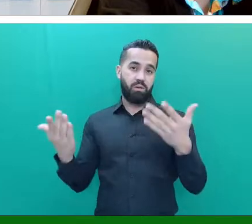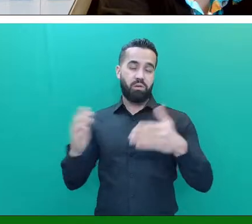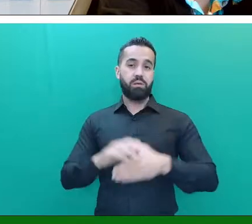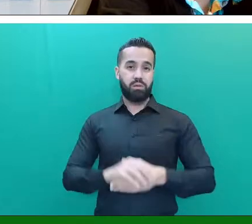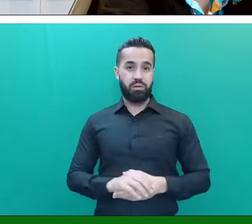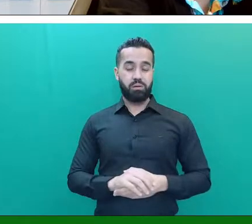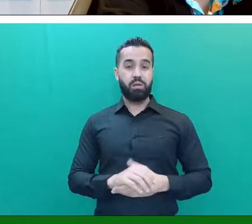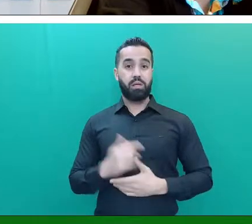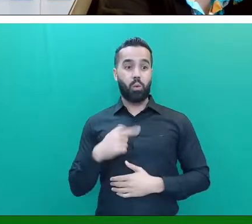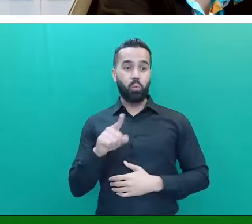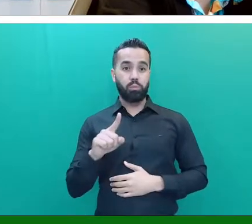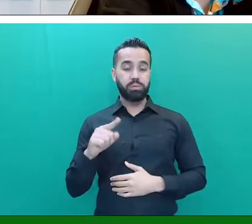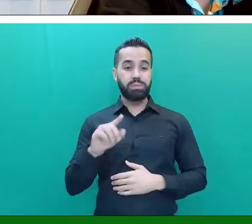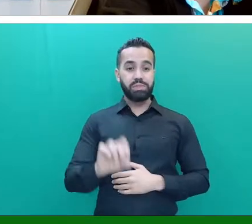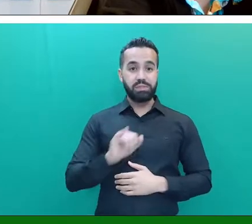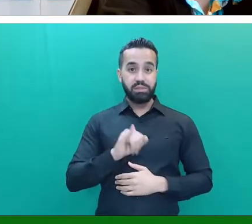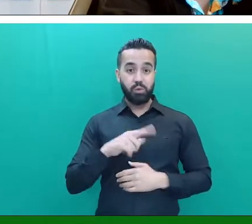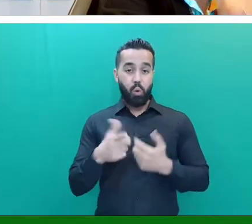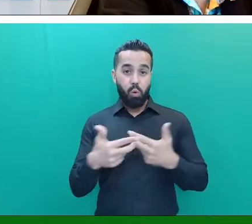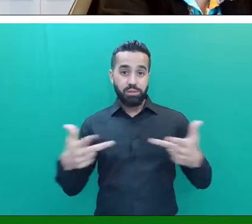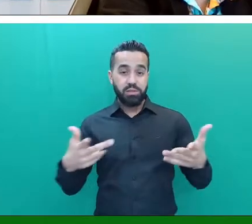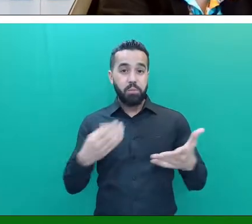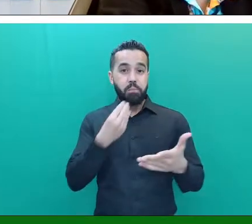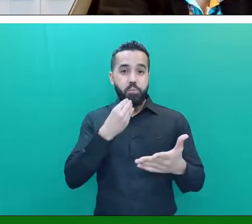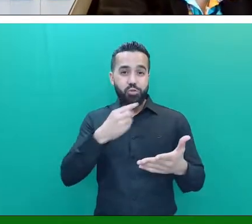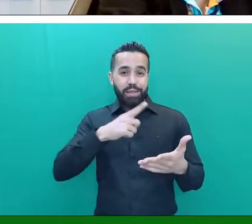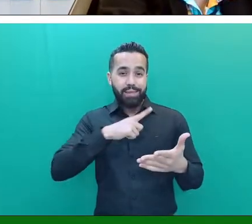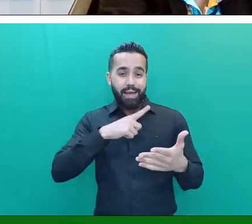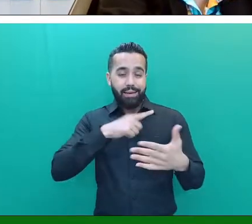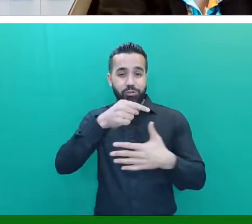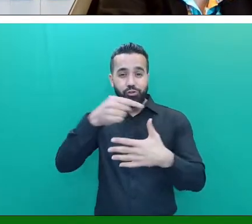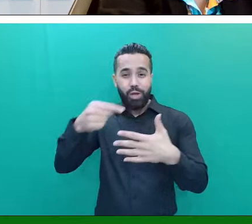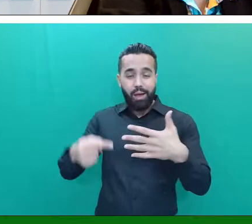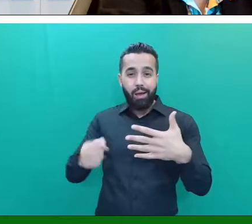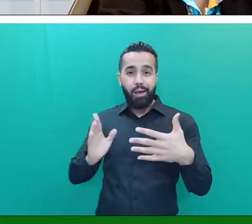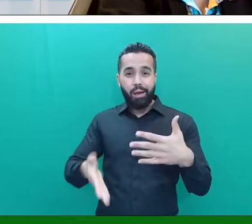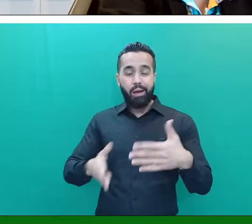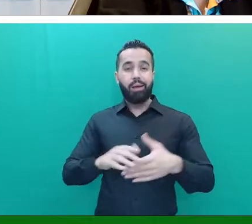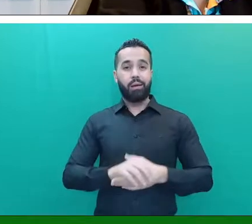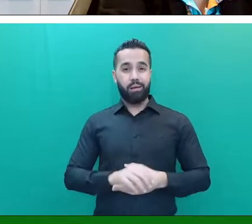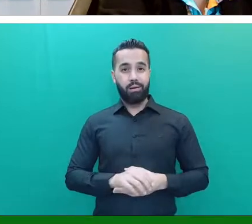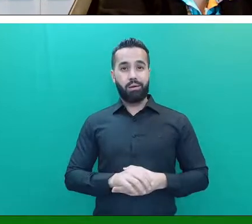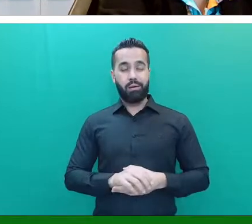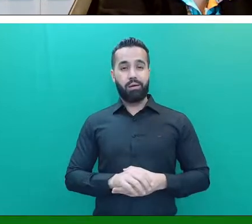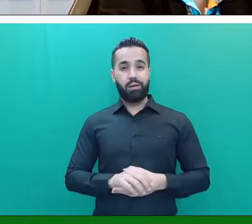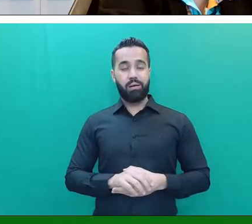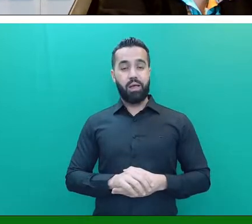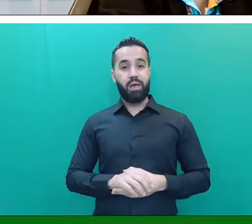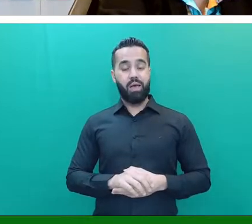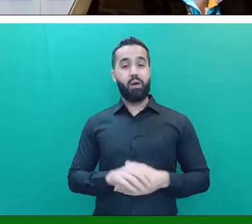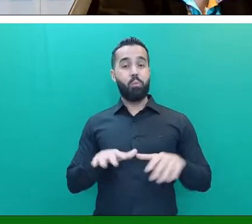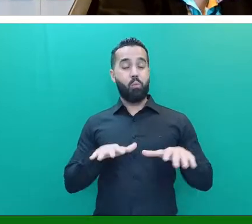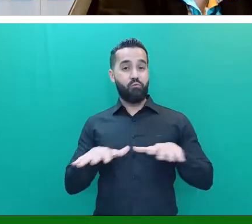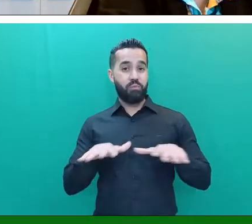se podia, que na altura já era catalogado como um movimento empreendedor, por muito que